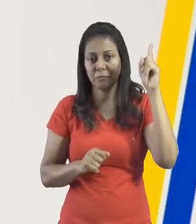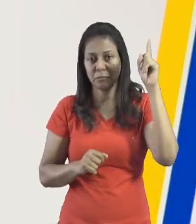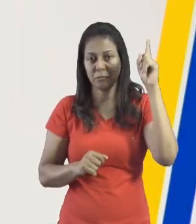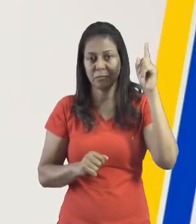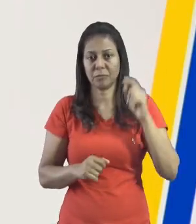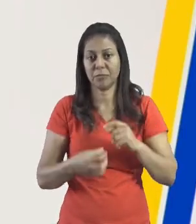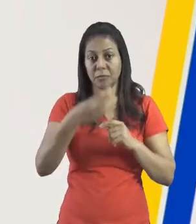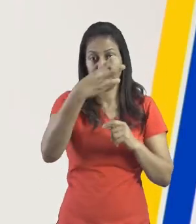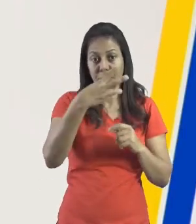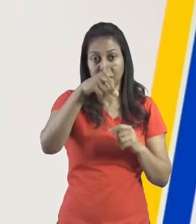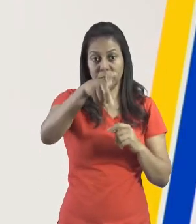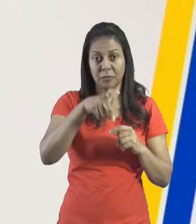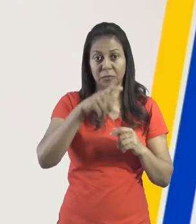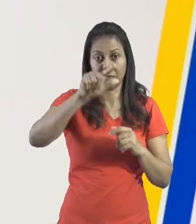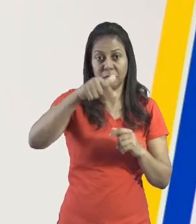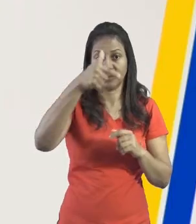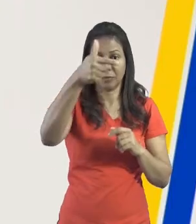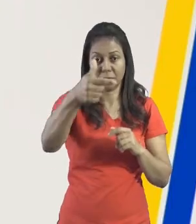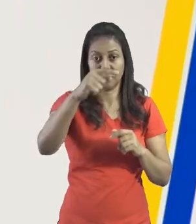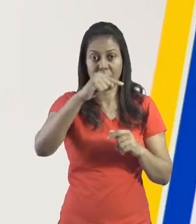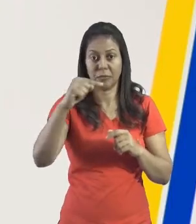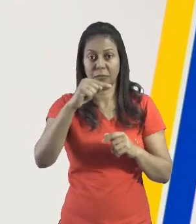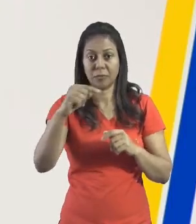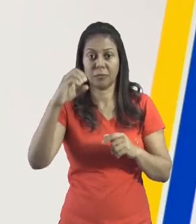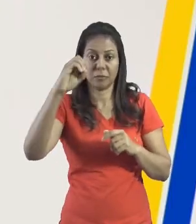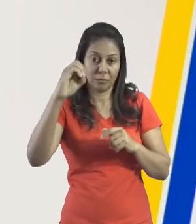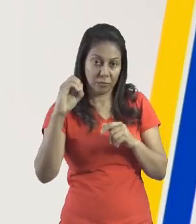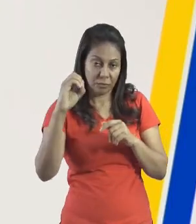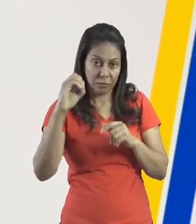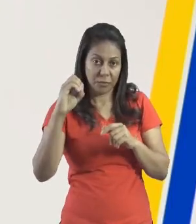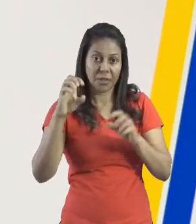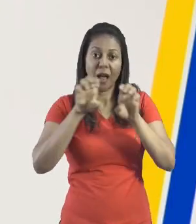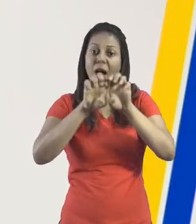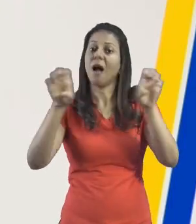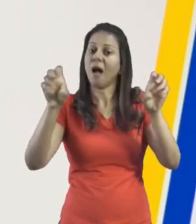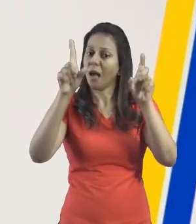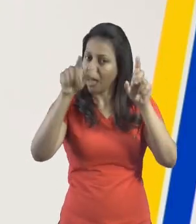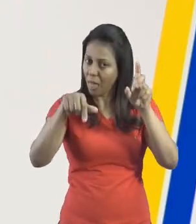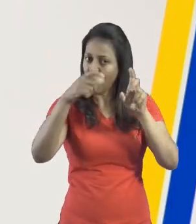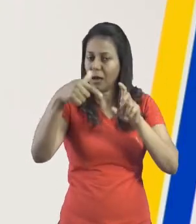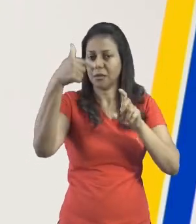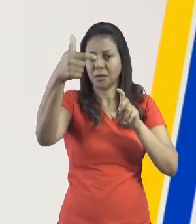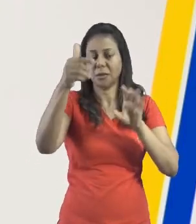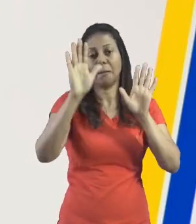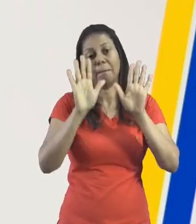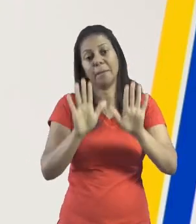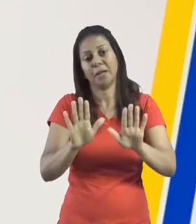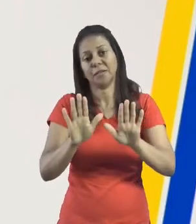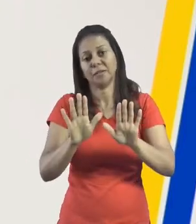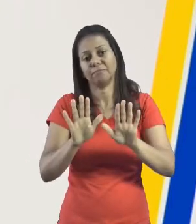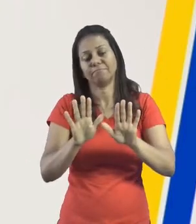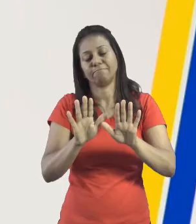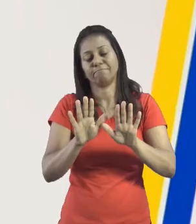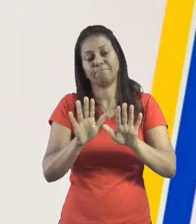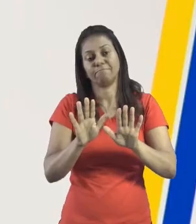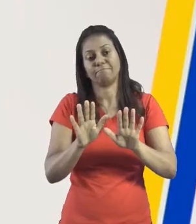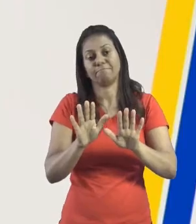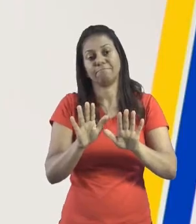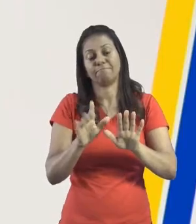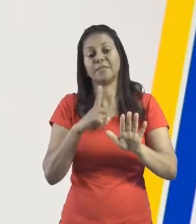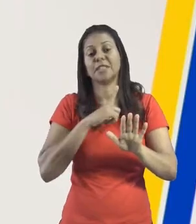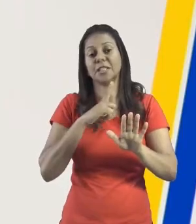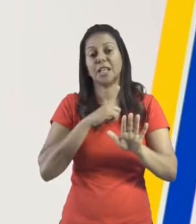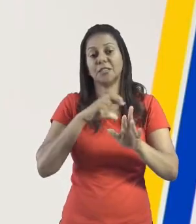3x² igual a zero. É uma equação do segundo grau, porém, o que nós podemos ver aqui é que só a